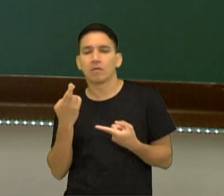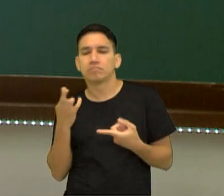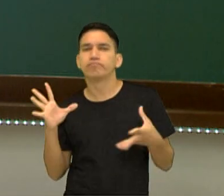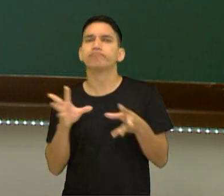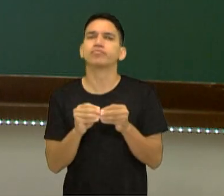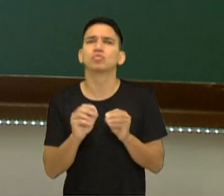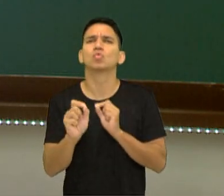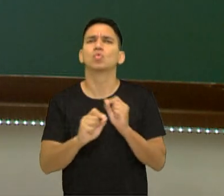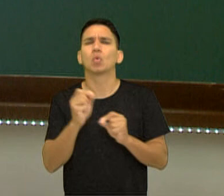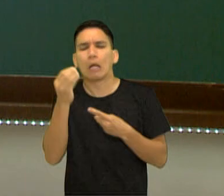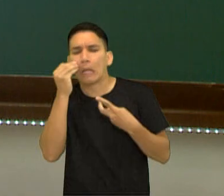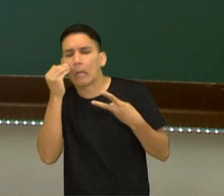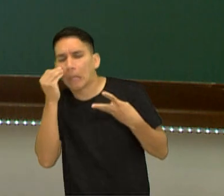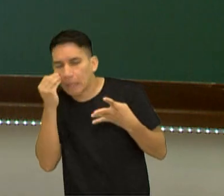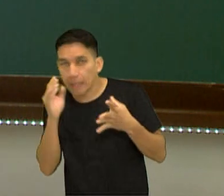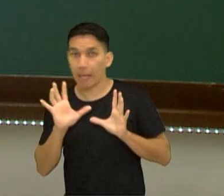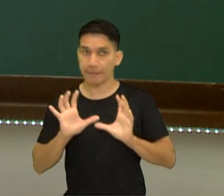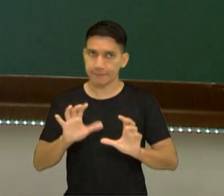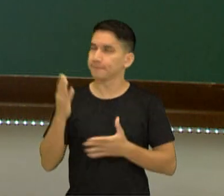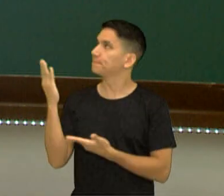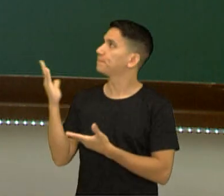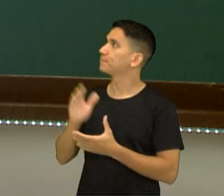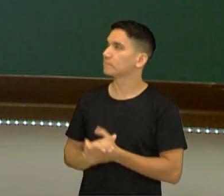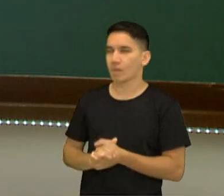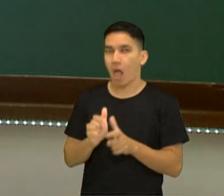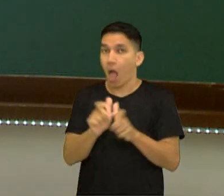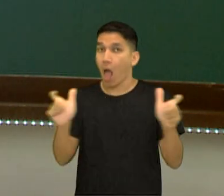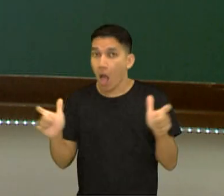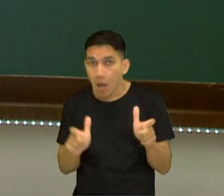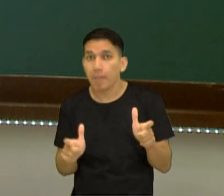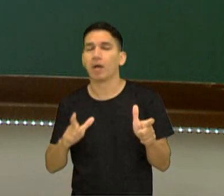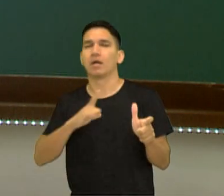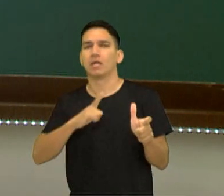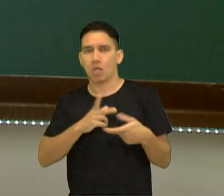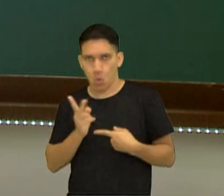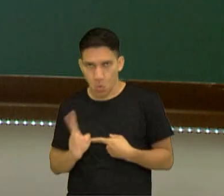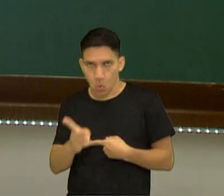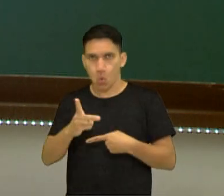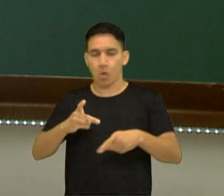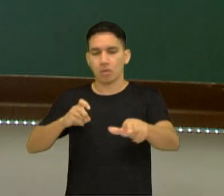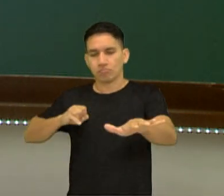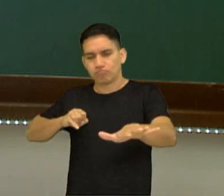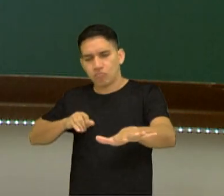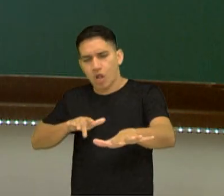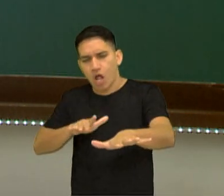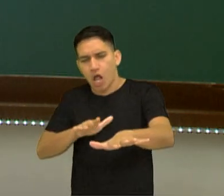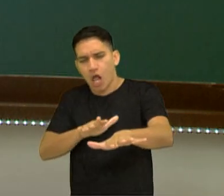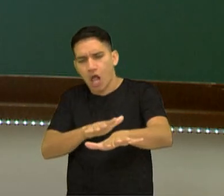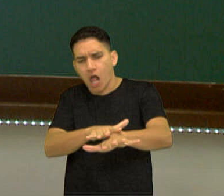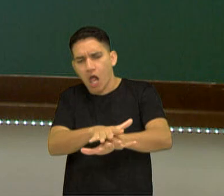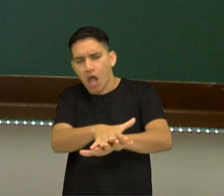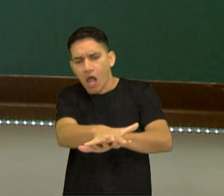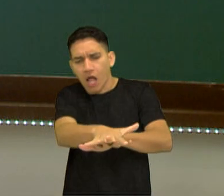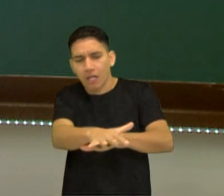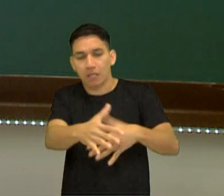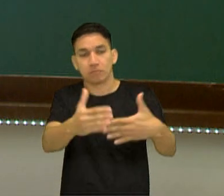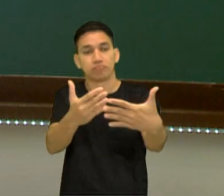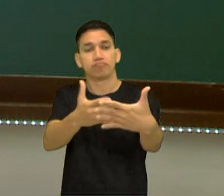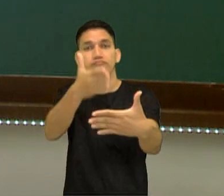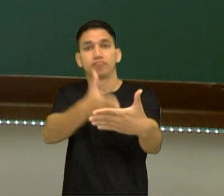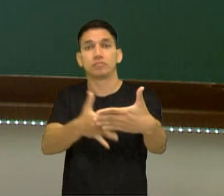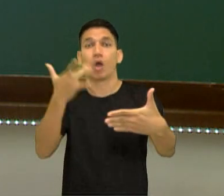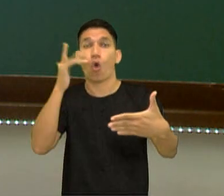o seguinte, olha só. A maioria das partículas continuou a sua trajetória atravessando a lâmina de ouro. Poucas